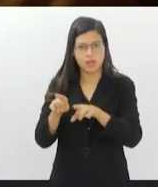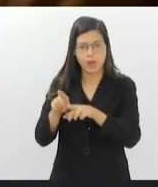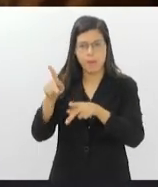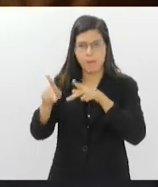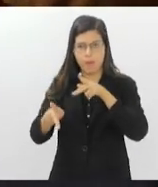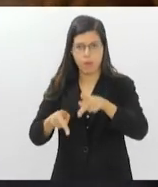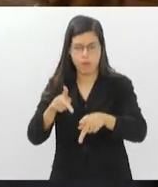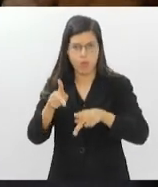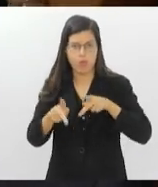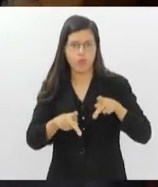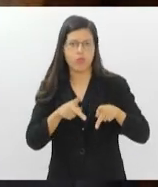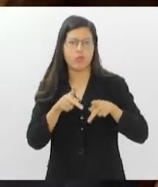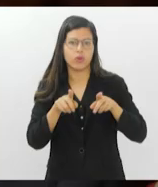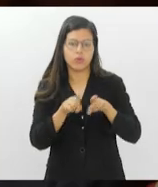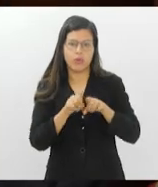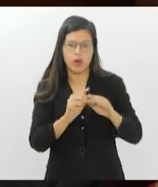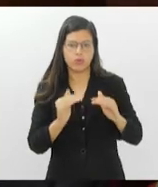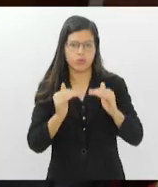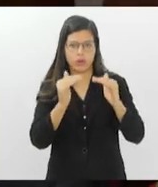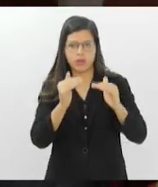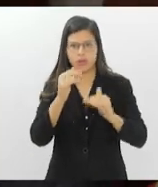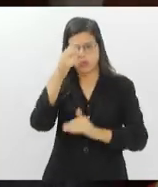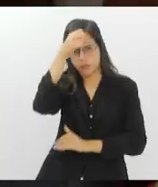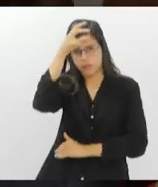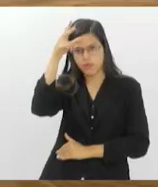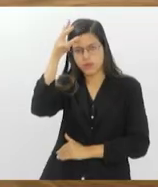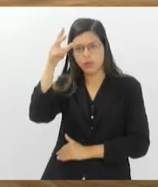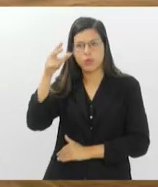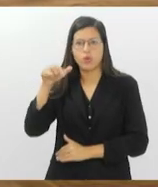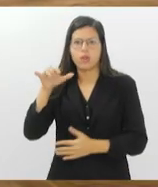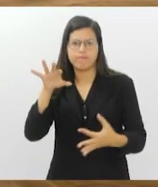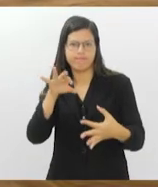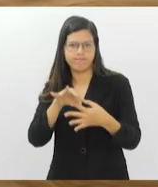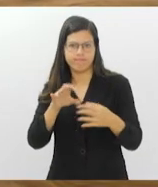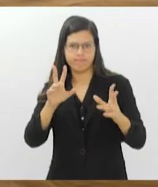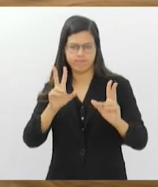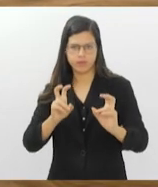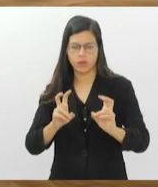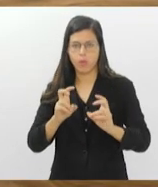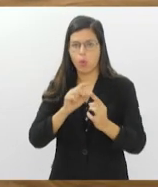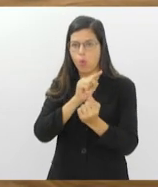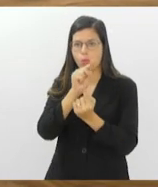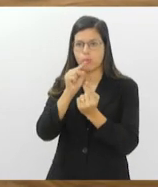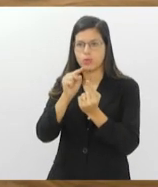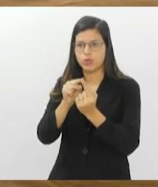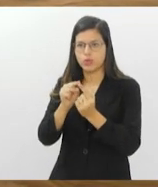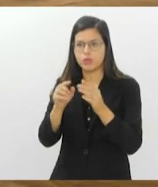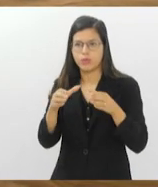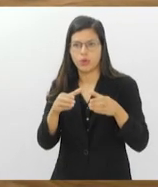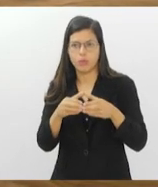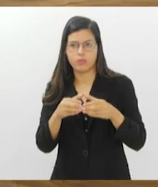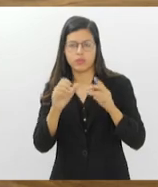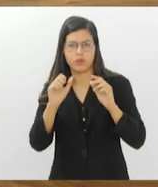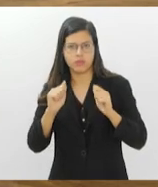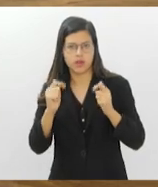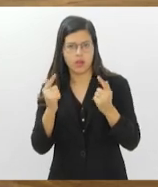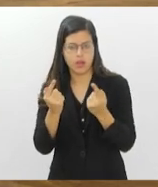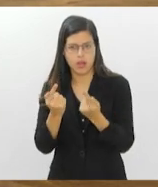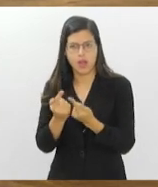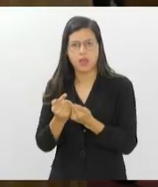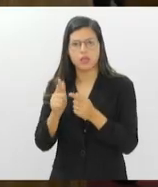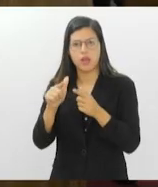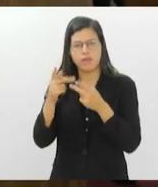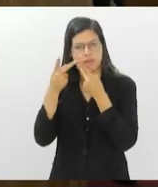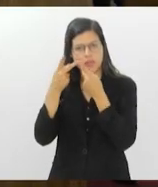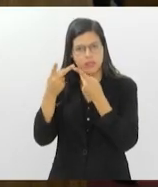principalmente as autoridades municipais se engajem nesse tema, né? O objetivo da comissão da Assembleia Legislativa é visitar os